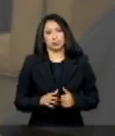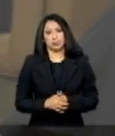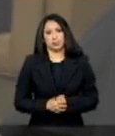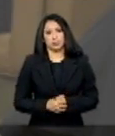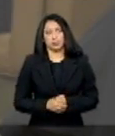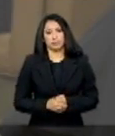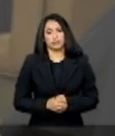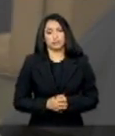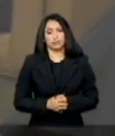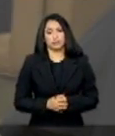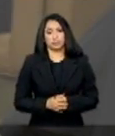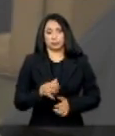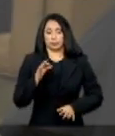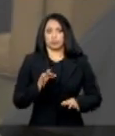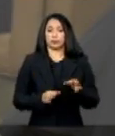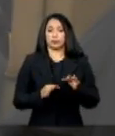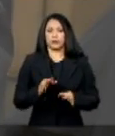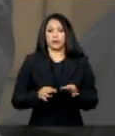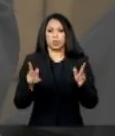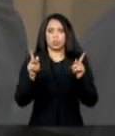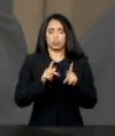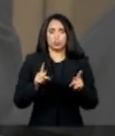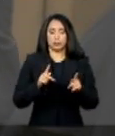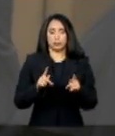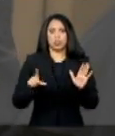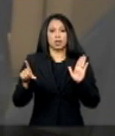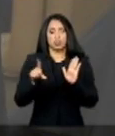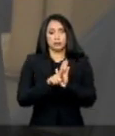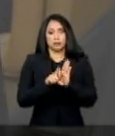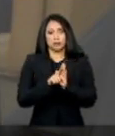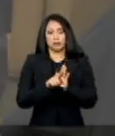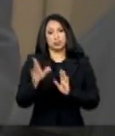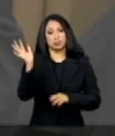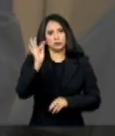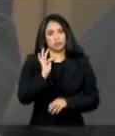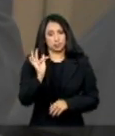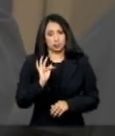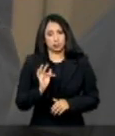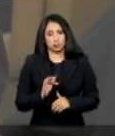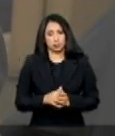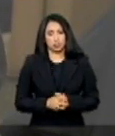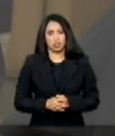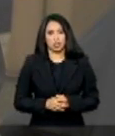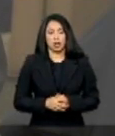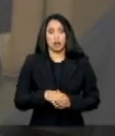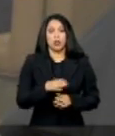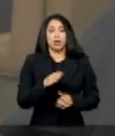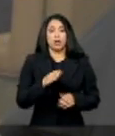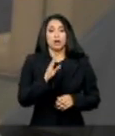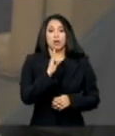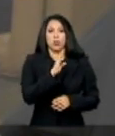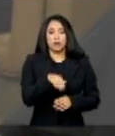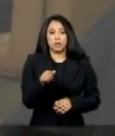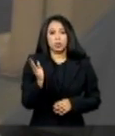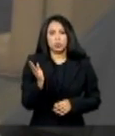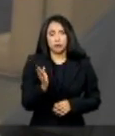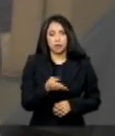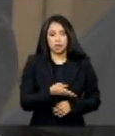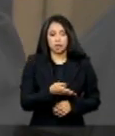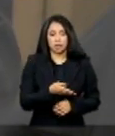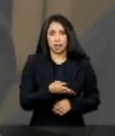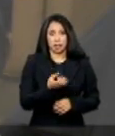jurídico jurisprudência pacífica com base na legislação federal que é lícito do corte de fornecimento de energia elétrica em caso de inadimplemento